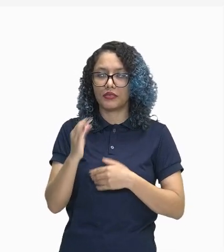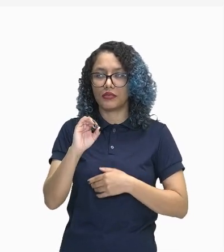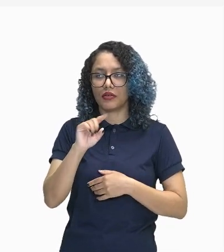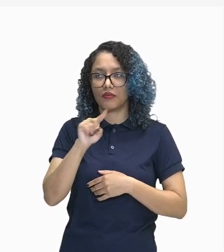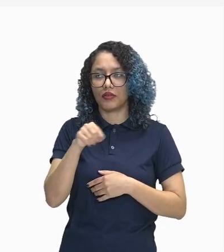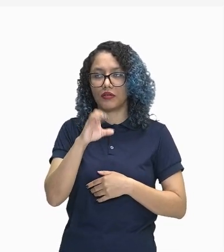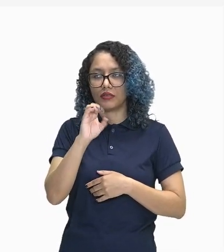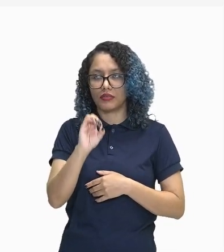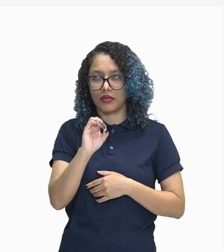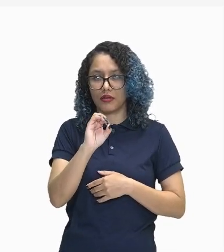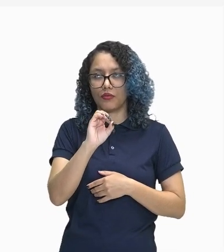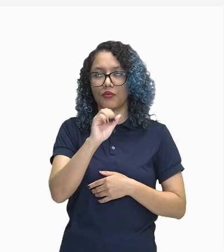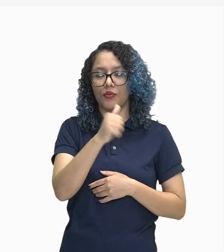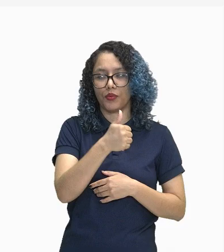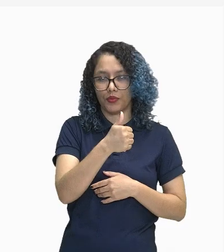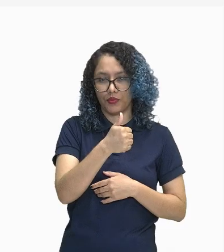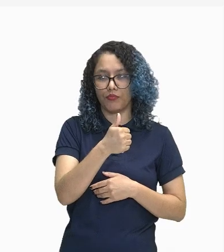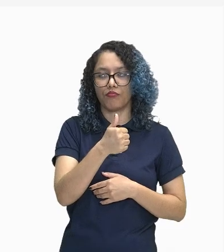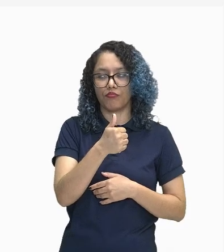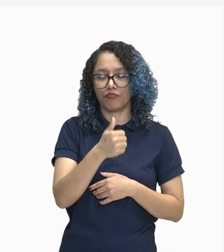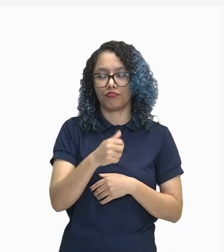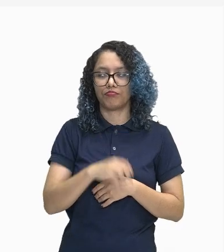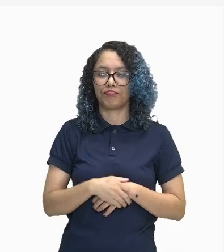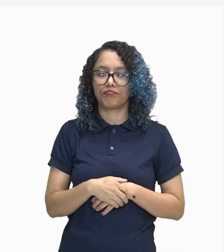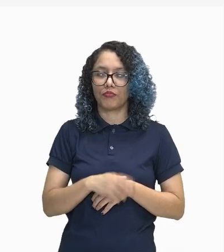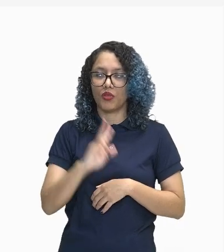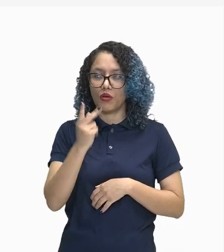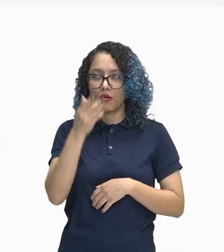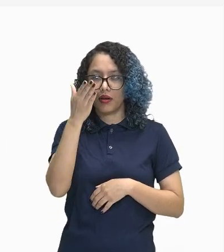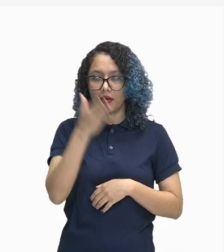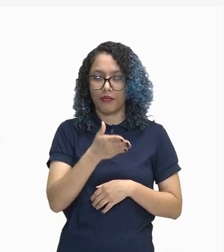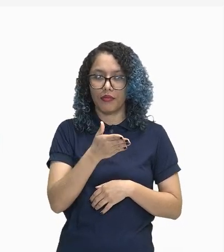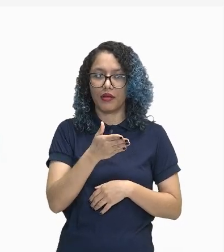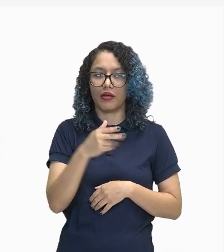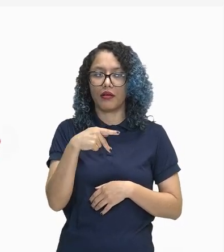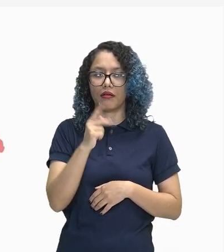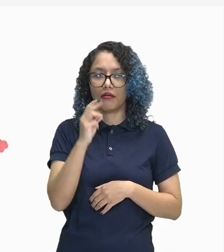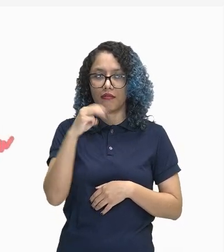0,01 hora por